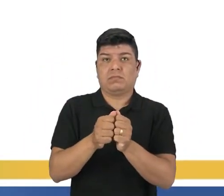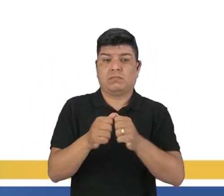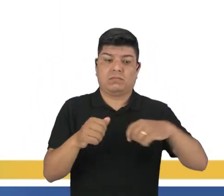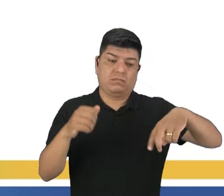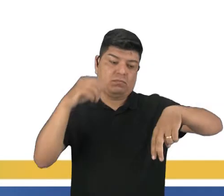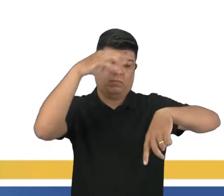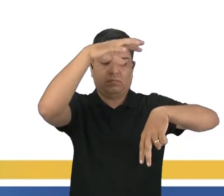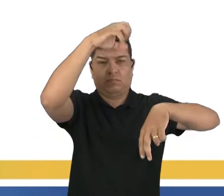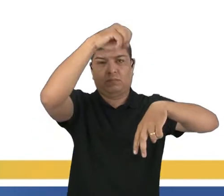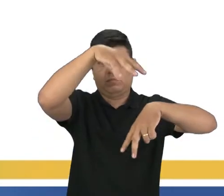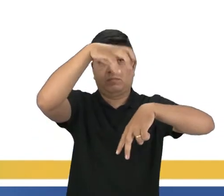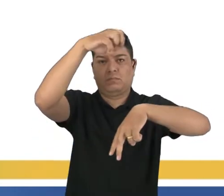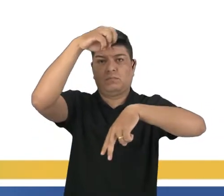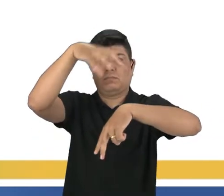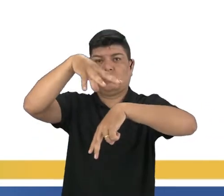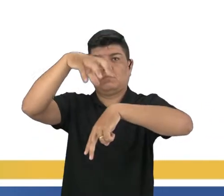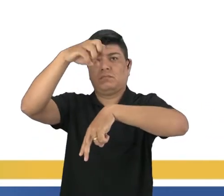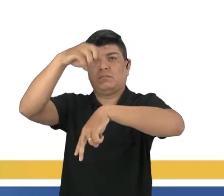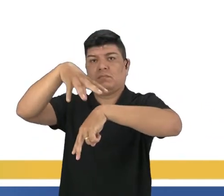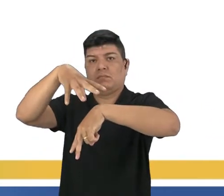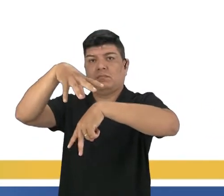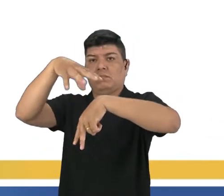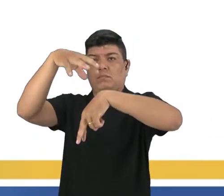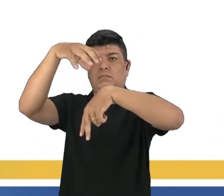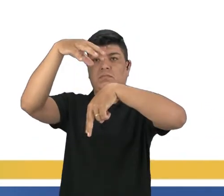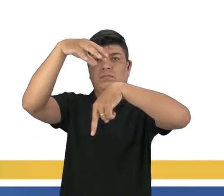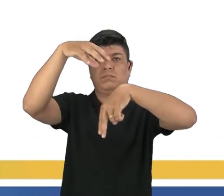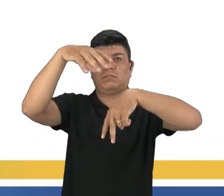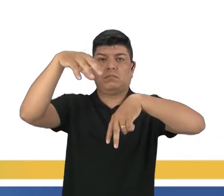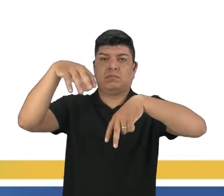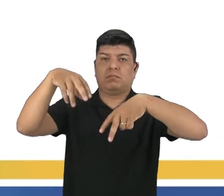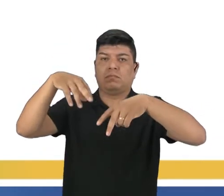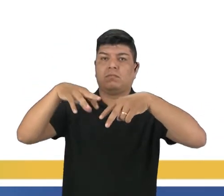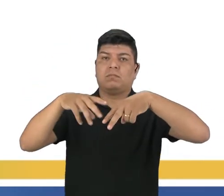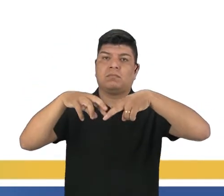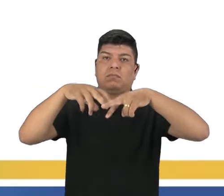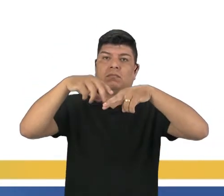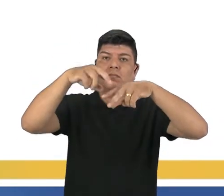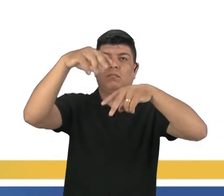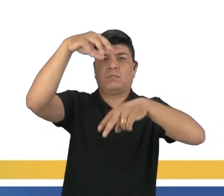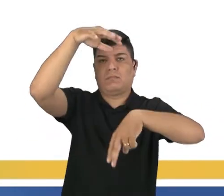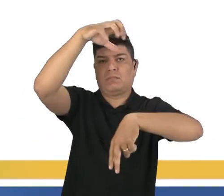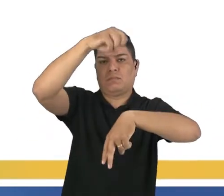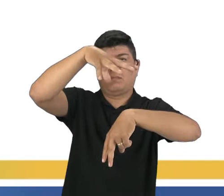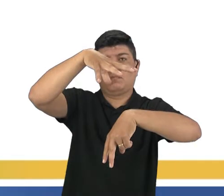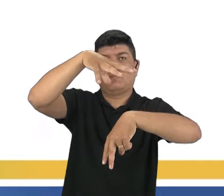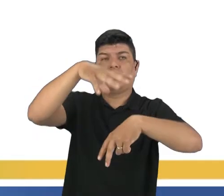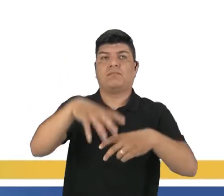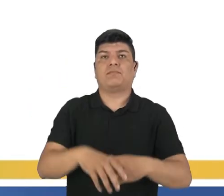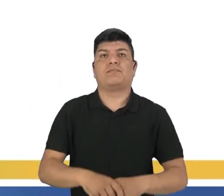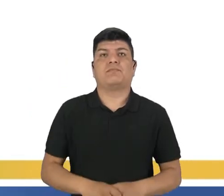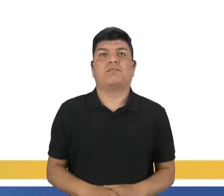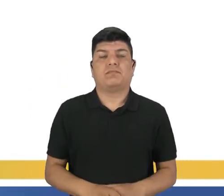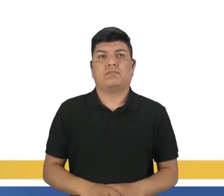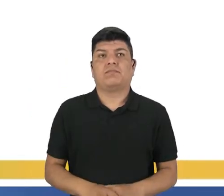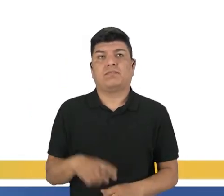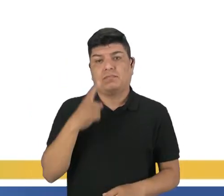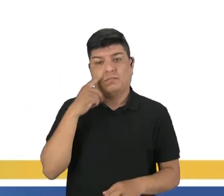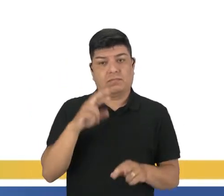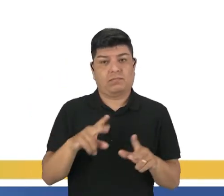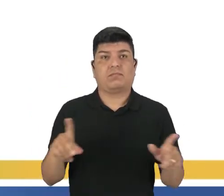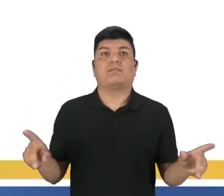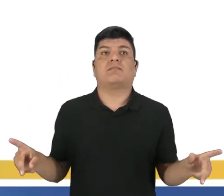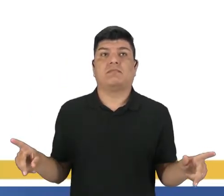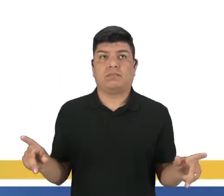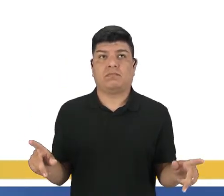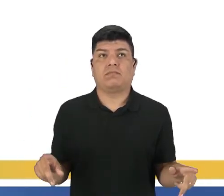Acompanhando para onde o ator caminha, Se ele está subindo, vai caminhando nele e você vai vendo essa diferenciação.